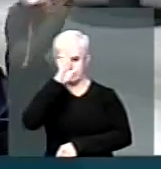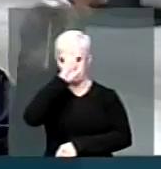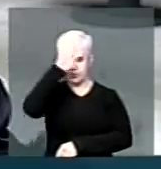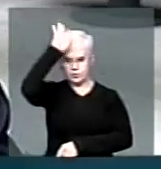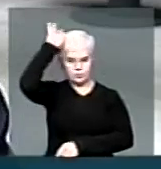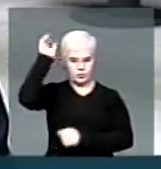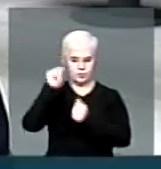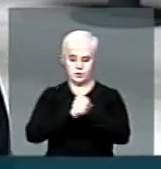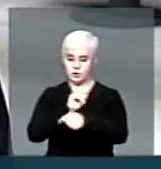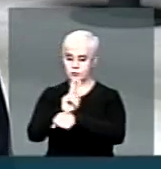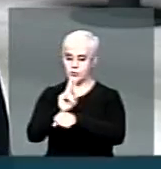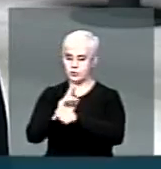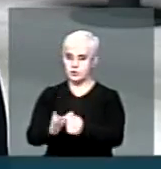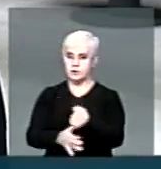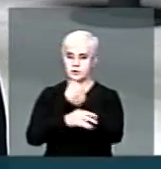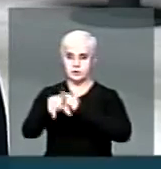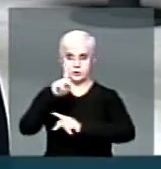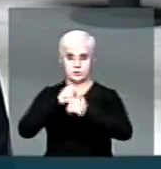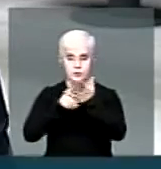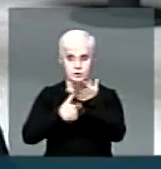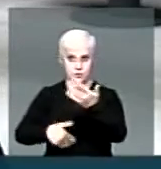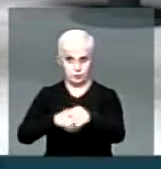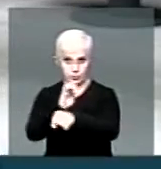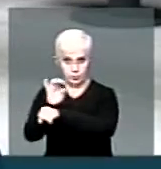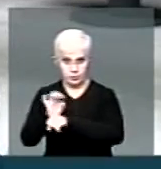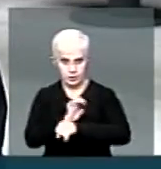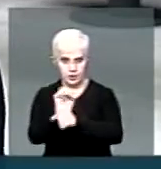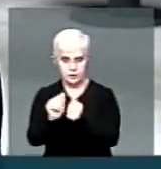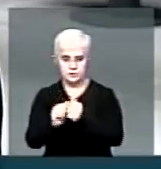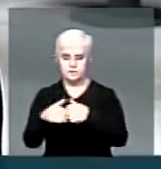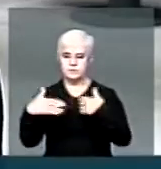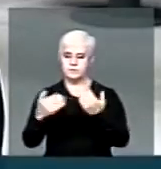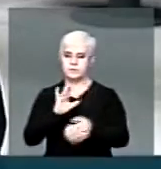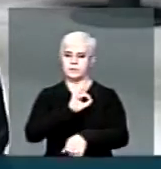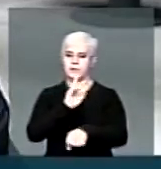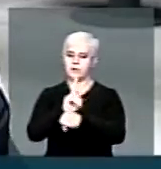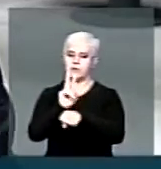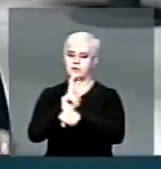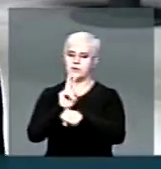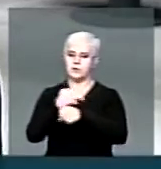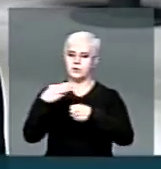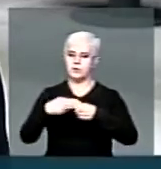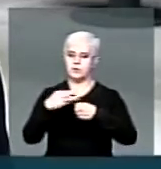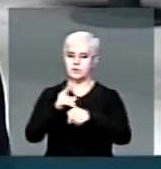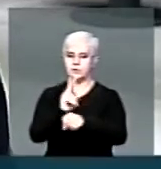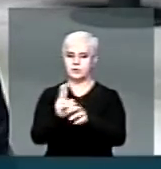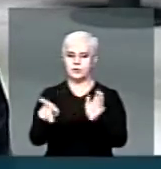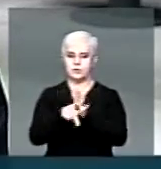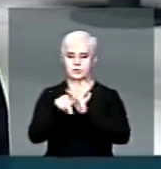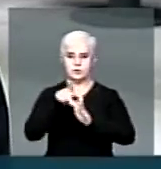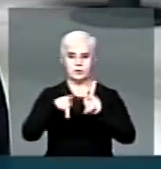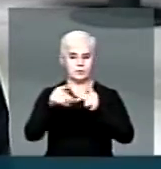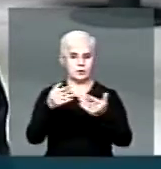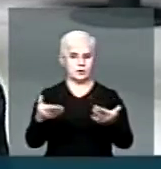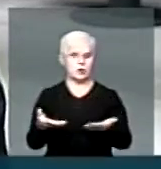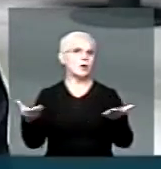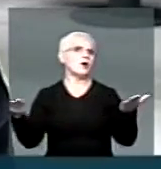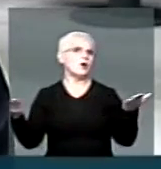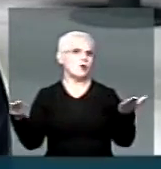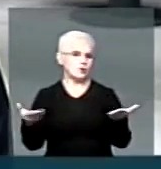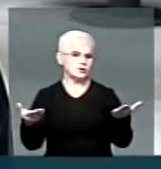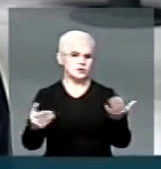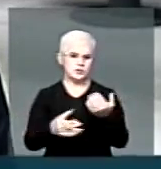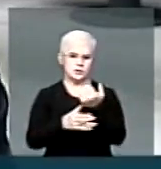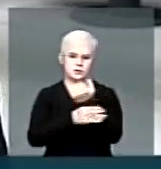Bombeiros cuidam da segurança pública nos estados e que a Guarda Municipal cuida do patrimônio público. Hoje,